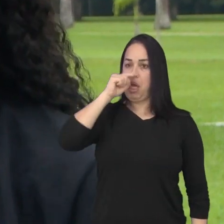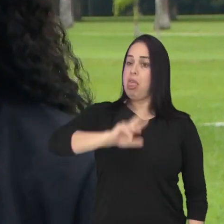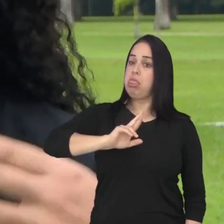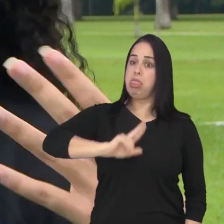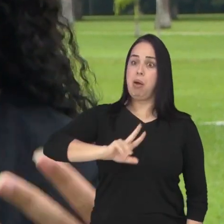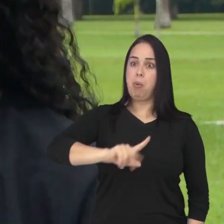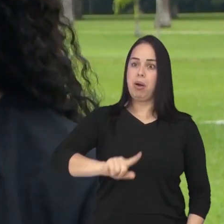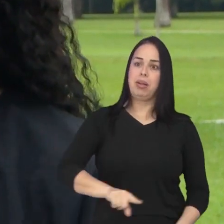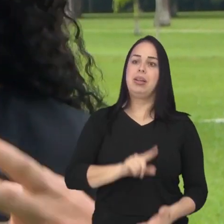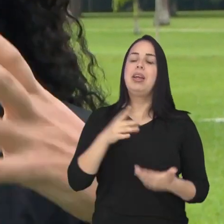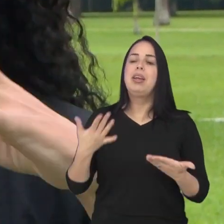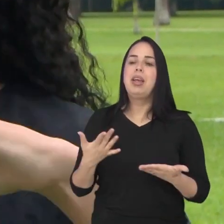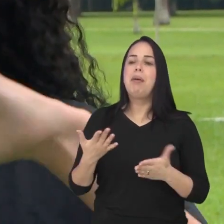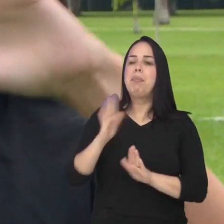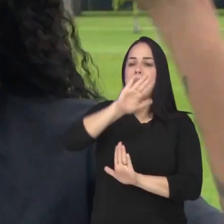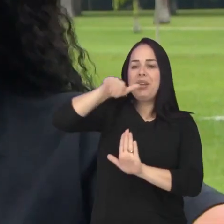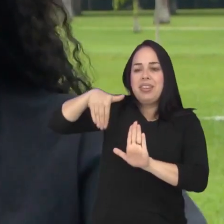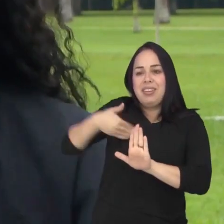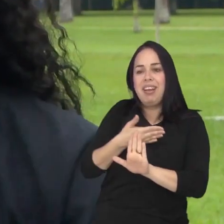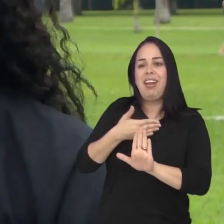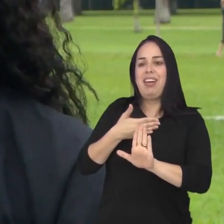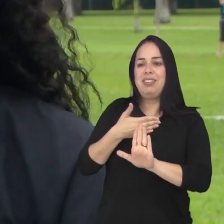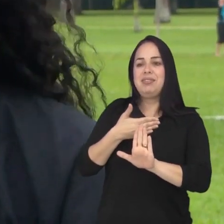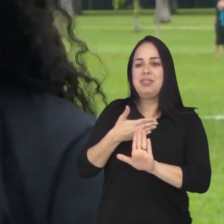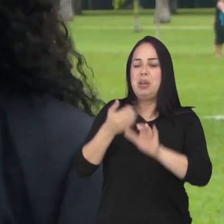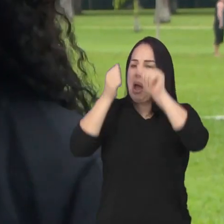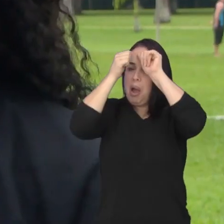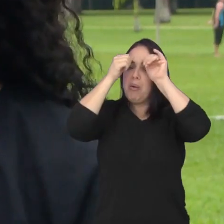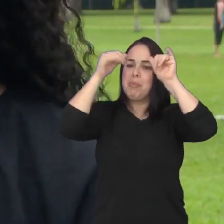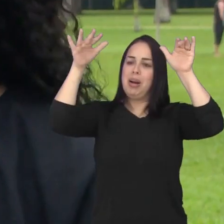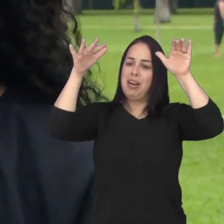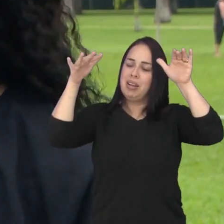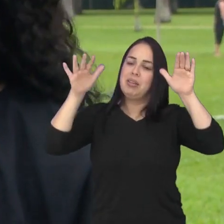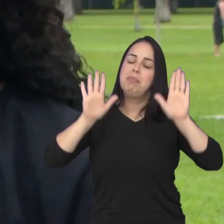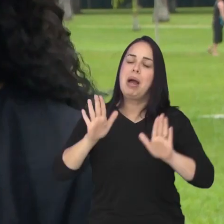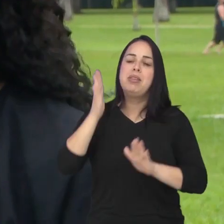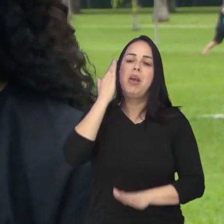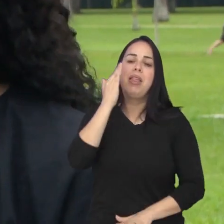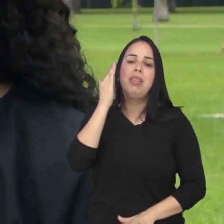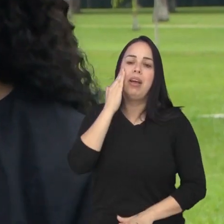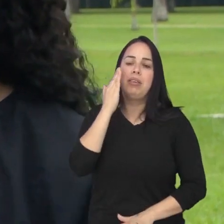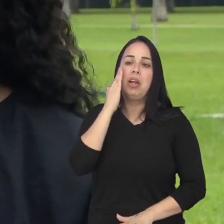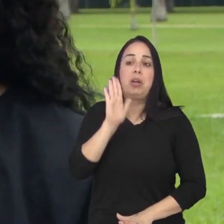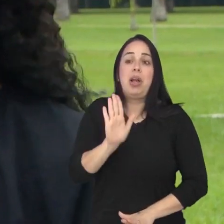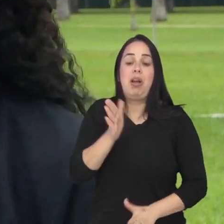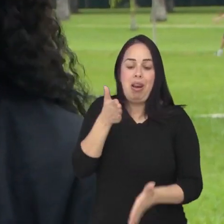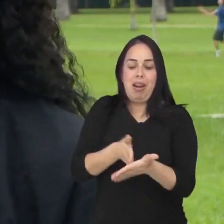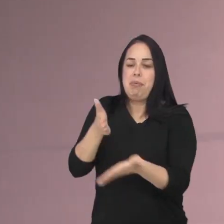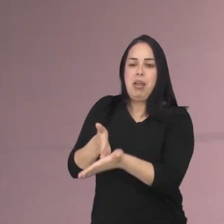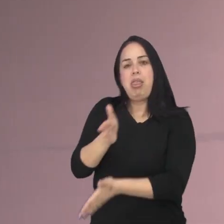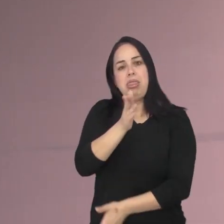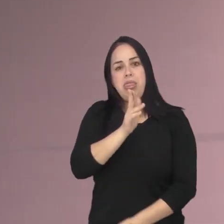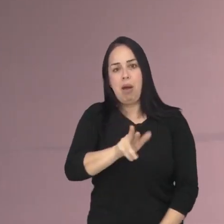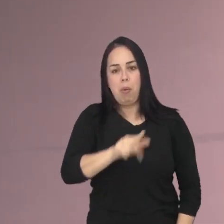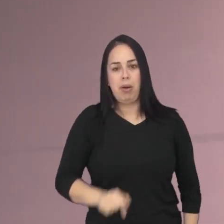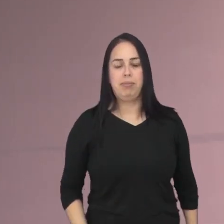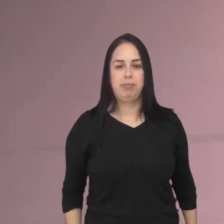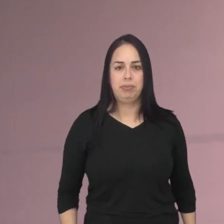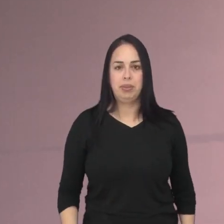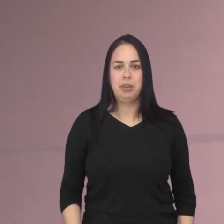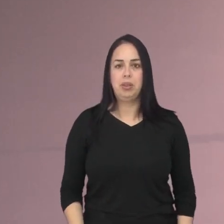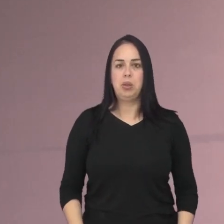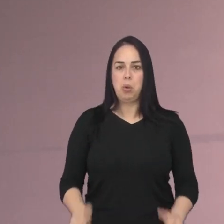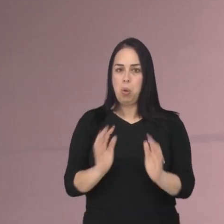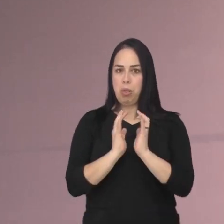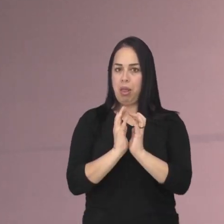frescura e elas fazem parte de algo muito maior do que eu, que é o autismo, mas eu também entendo que ele não me limita. O transtorno do